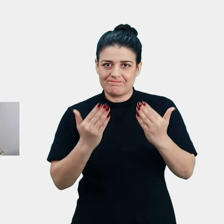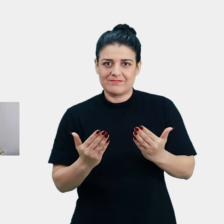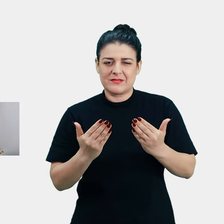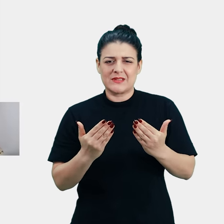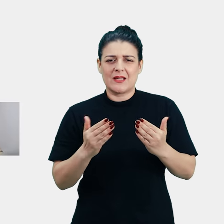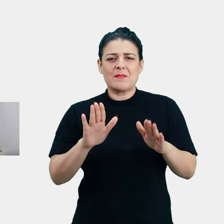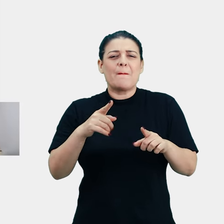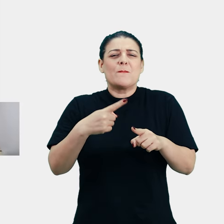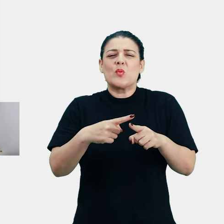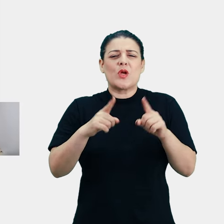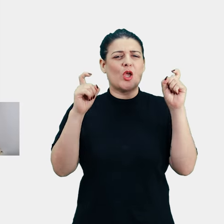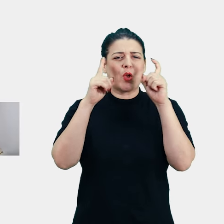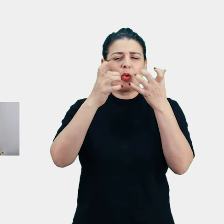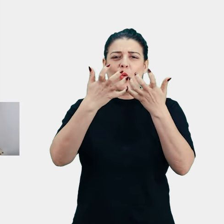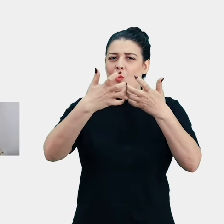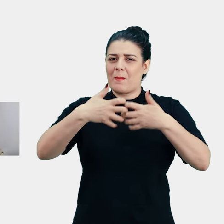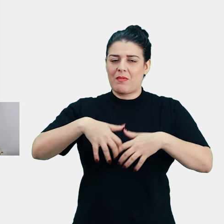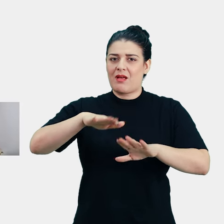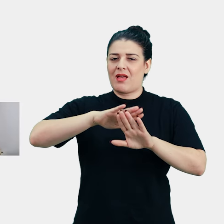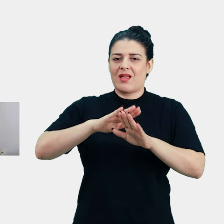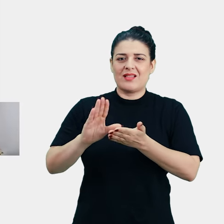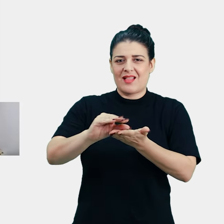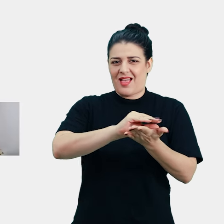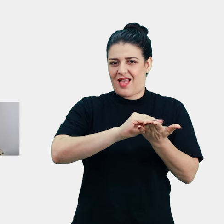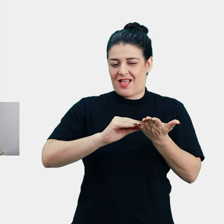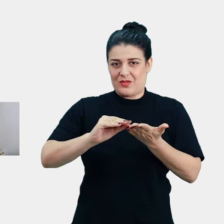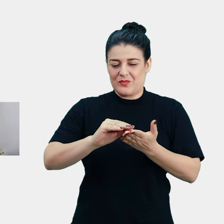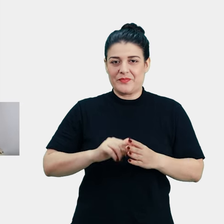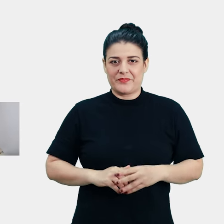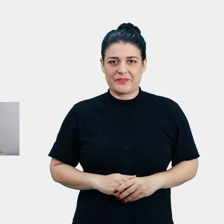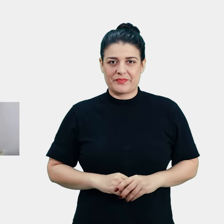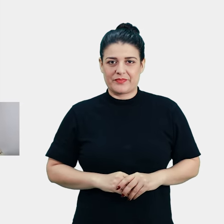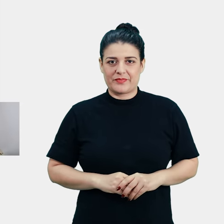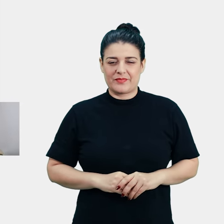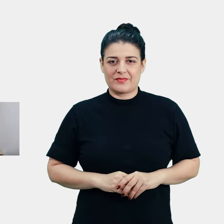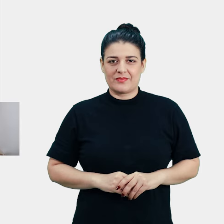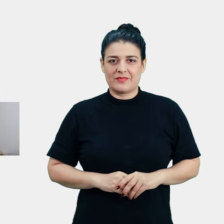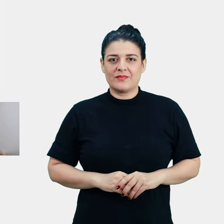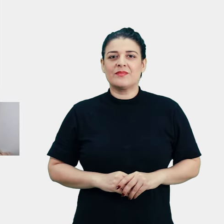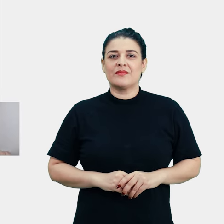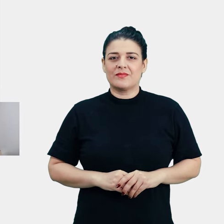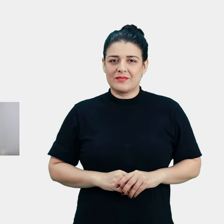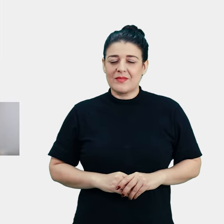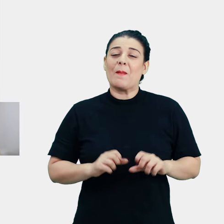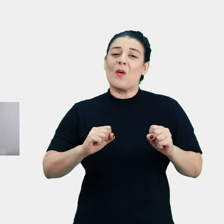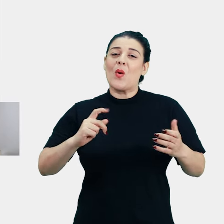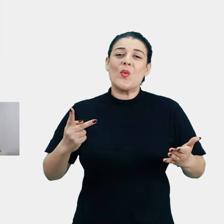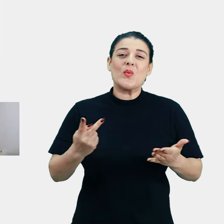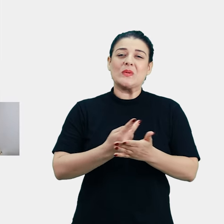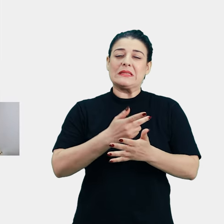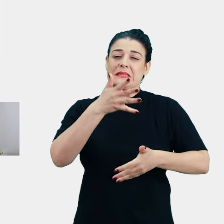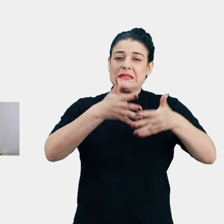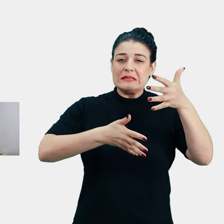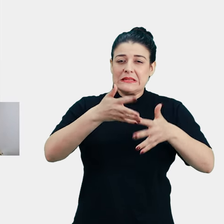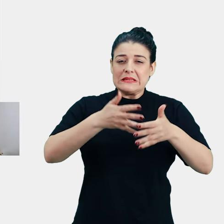gente tem tanta complexidade, né, por trás desses dados de espectrometria de massas, né? A gente tem ruídos,